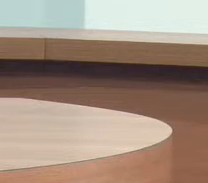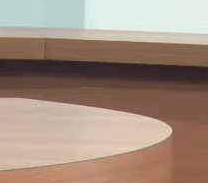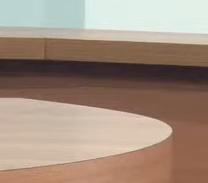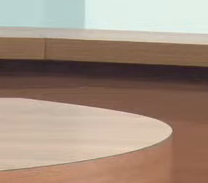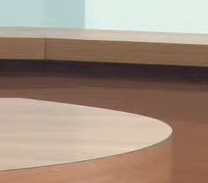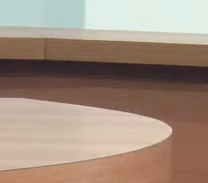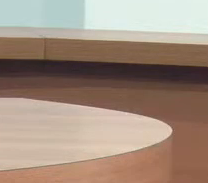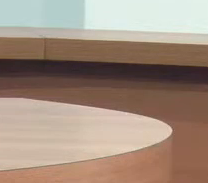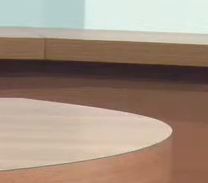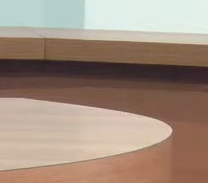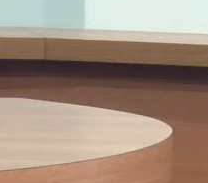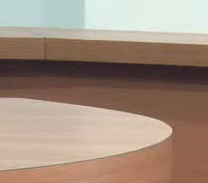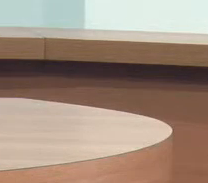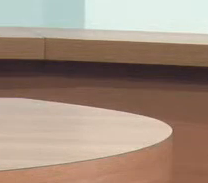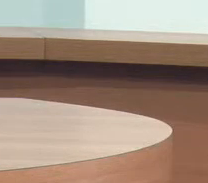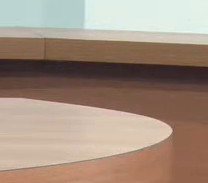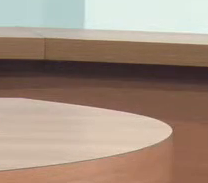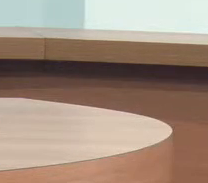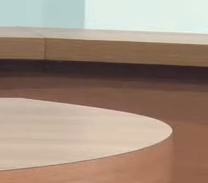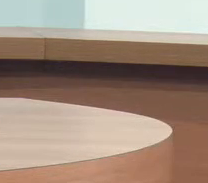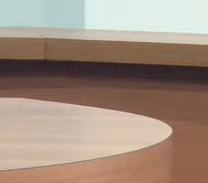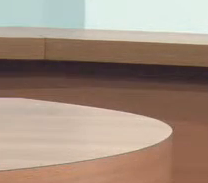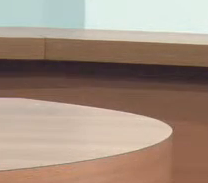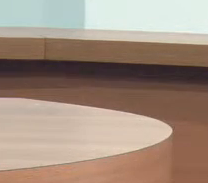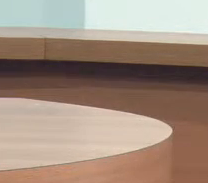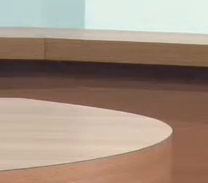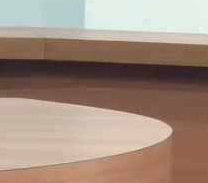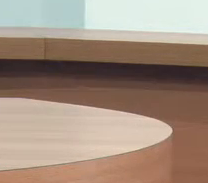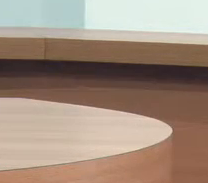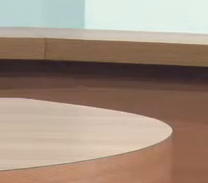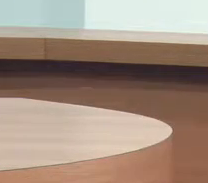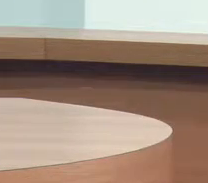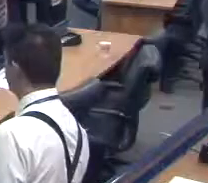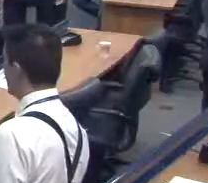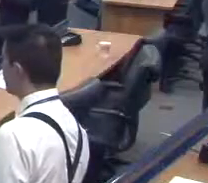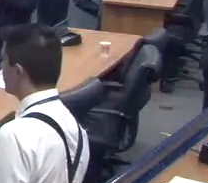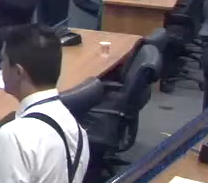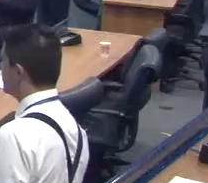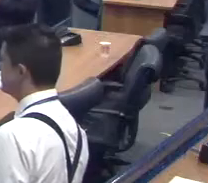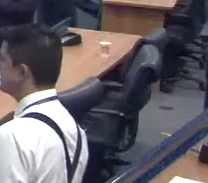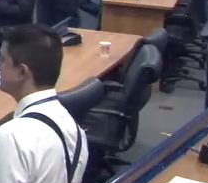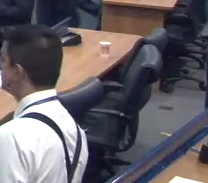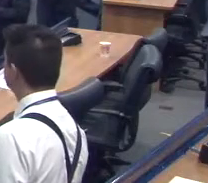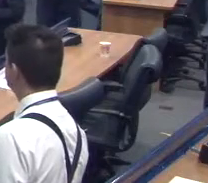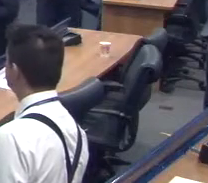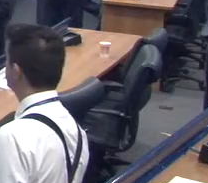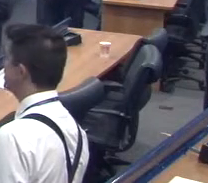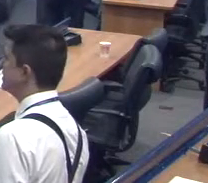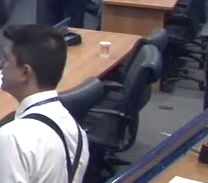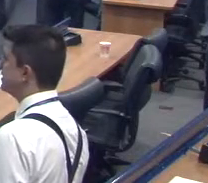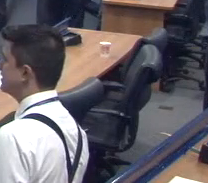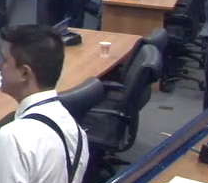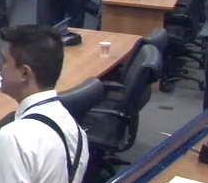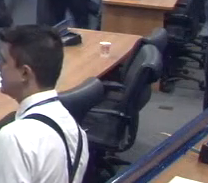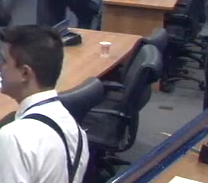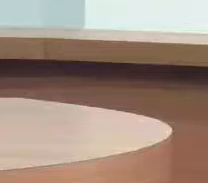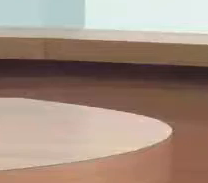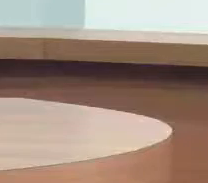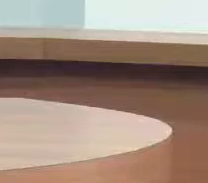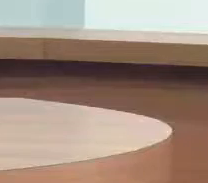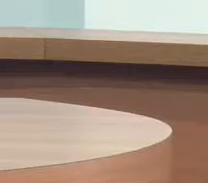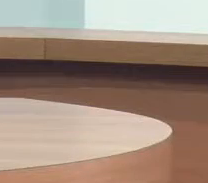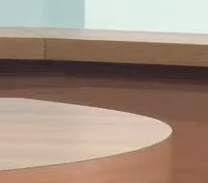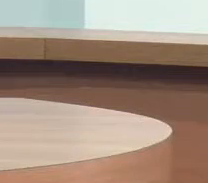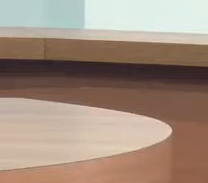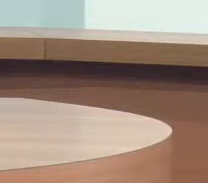fazer cadastro do Bolsa Família. Obrigado, senhor presidente. E, senhor presidente, finalizando, parabenizar